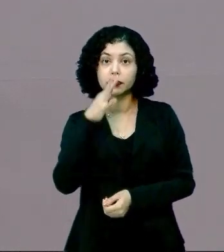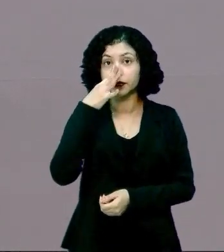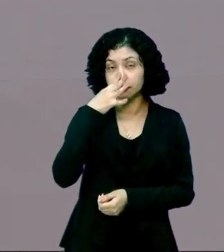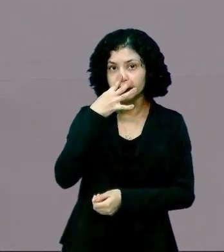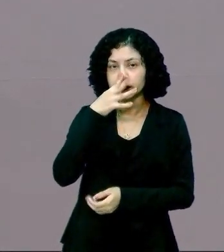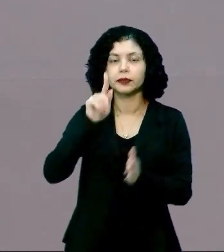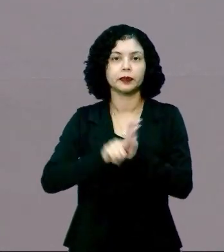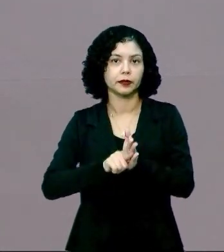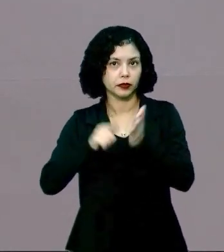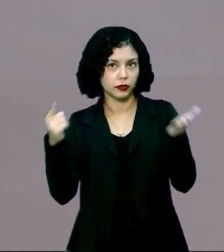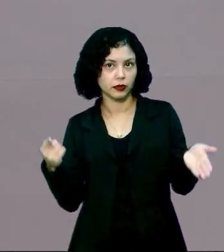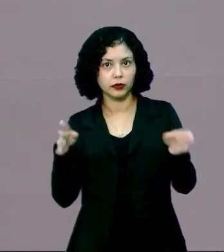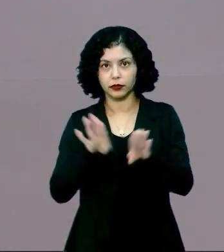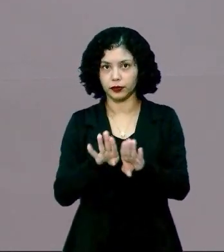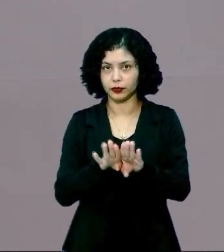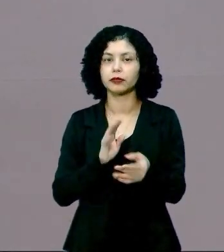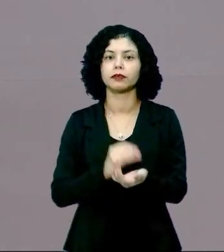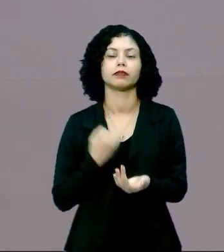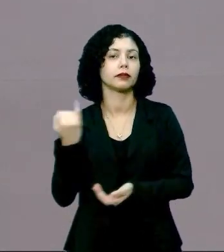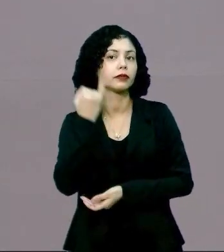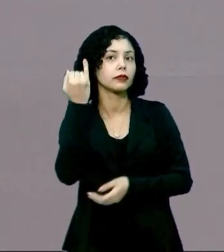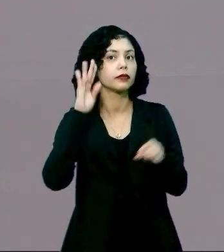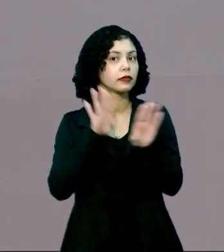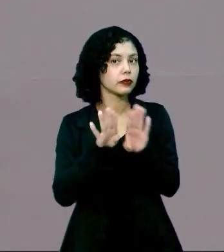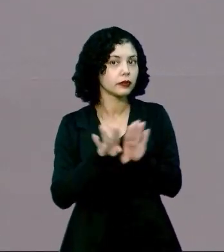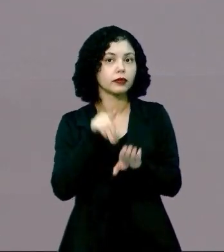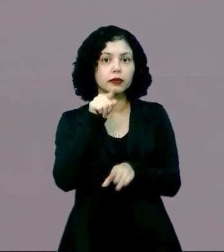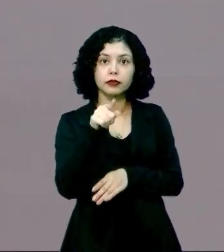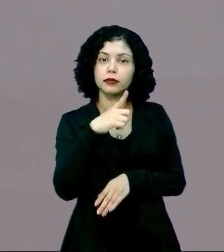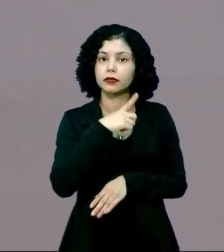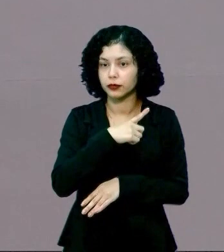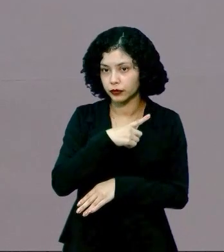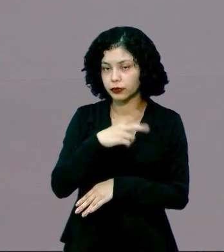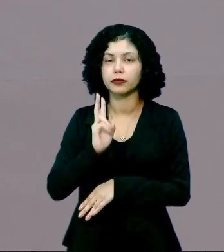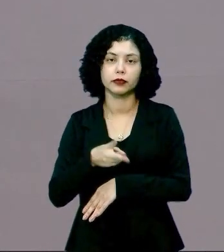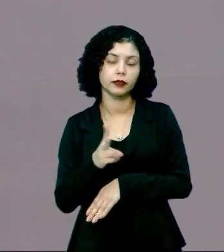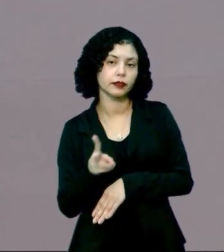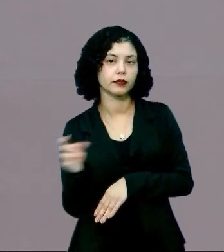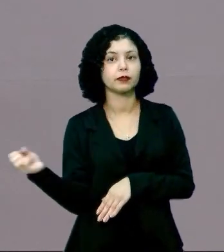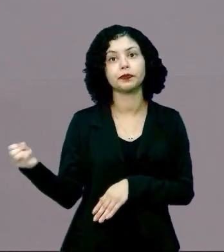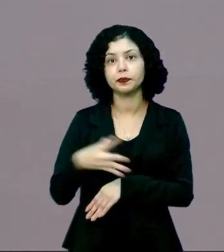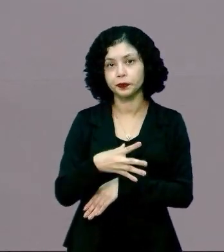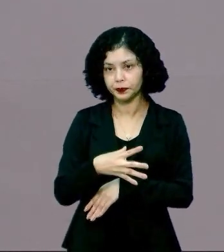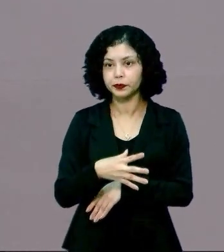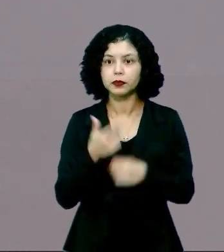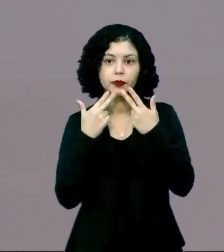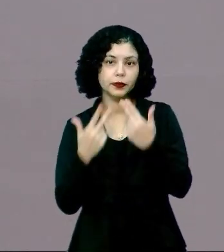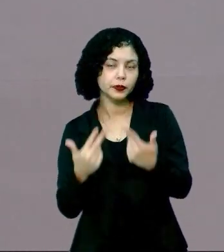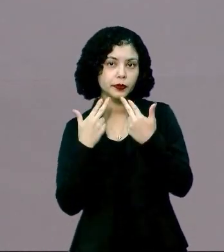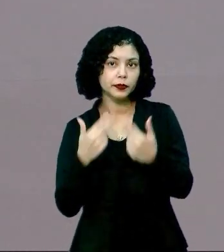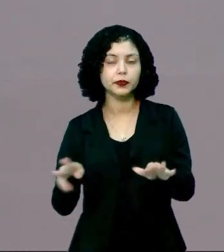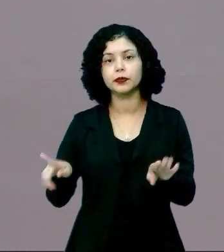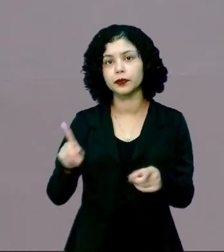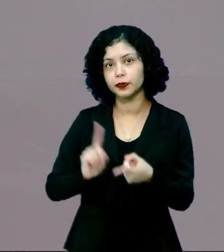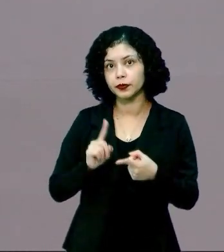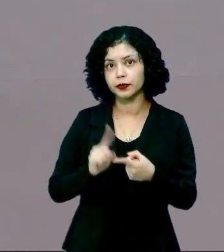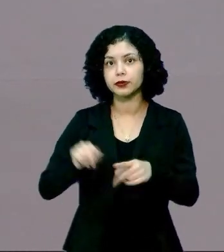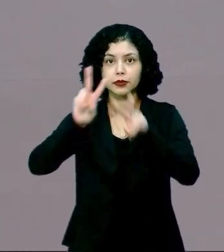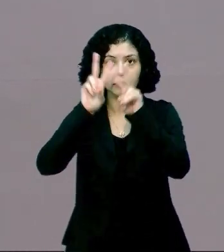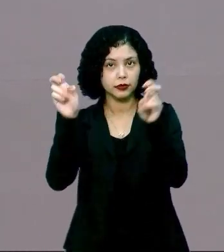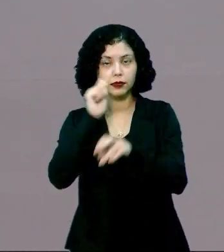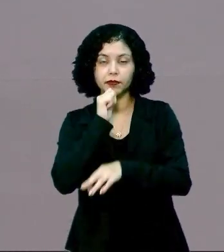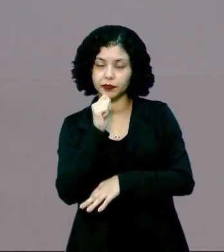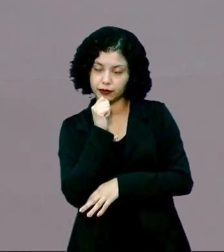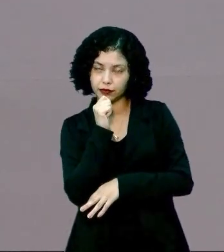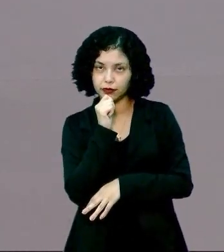assista jornais também. É importante que você esteja o tempo todo se atualizando, porque as informações que você adquire no seu